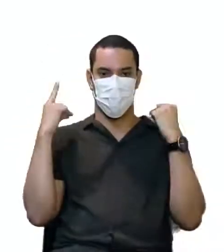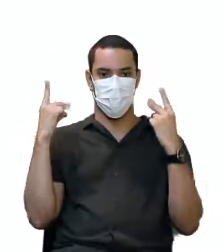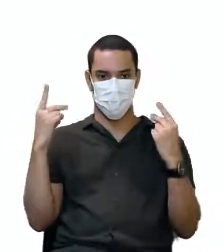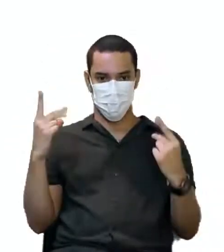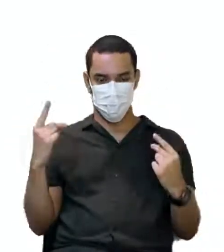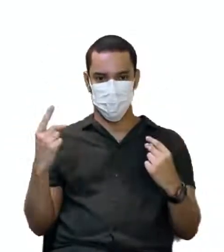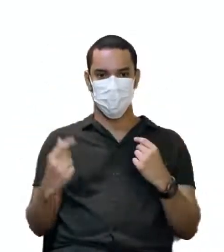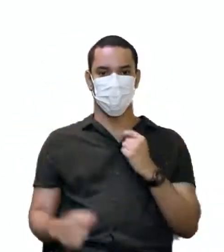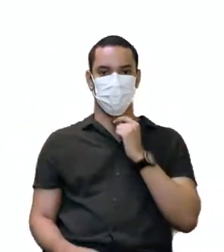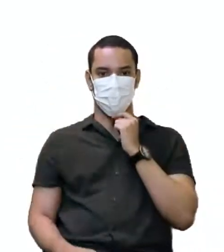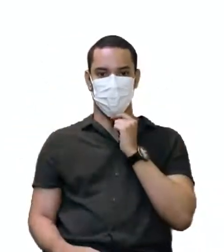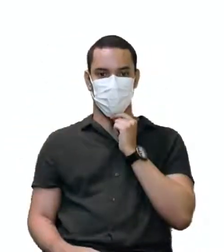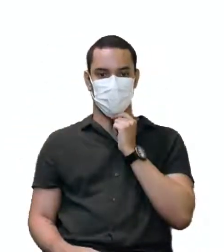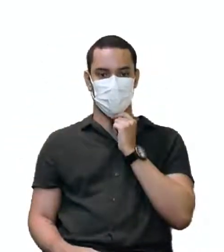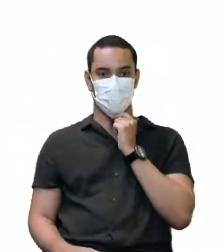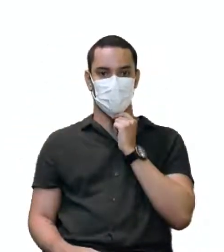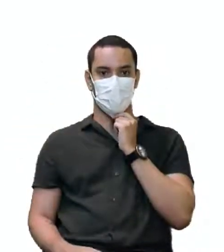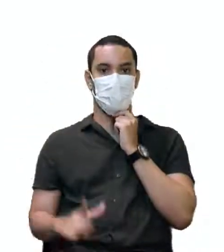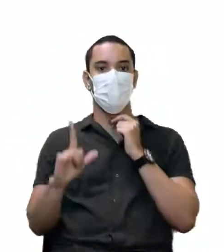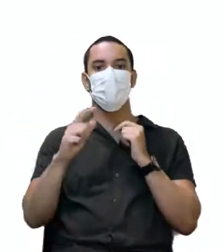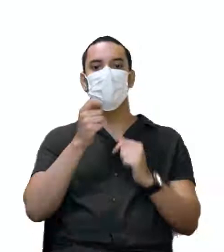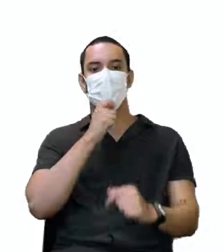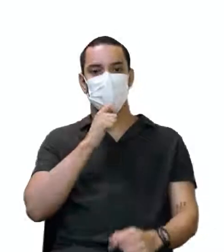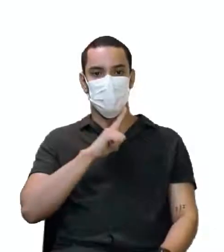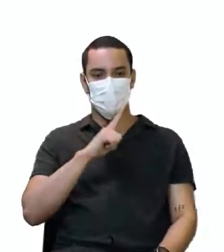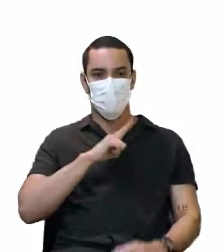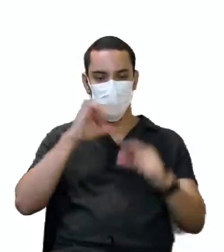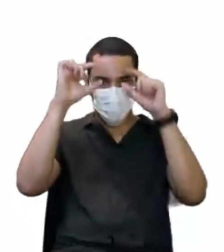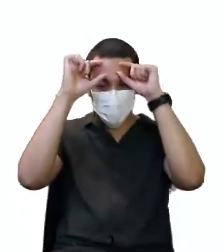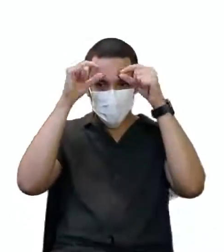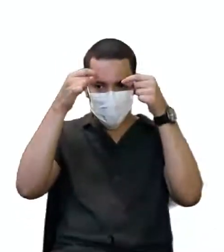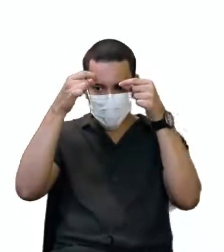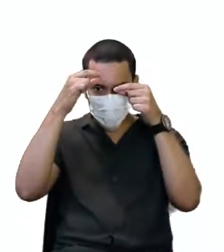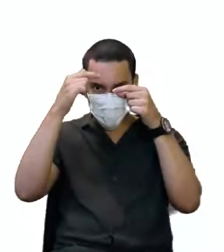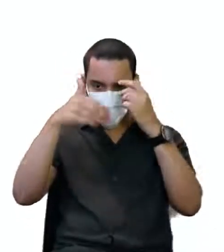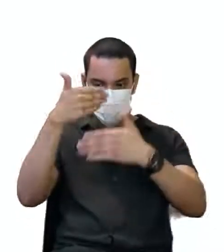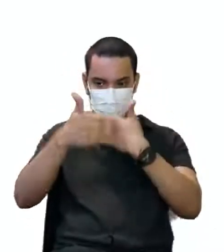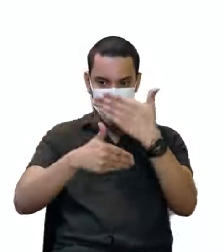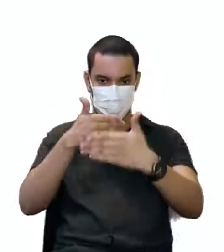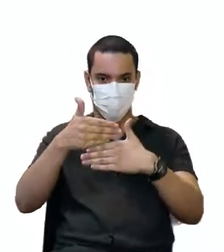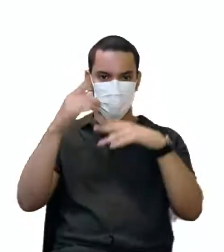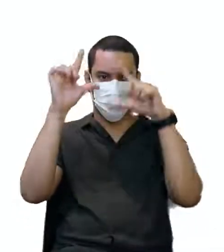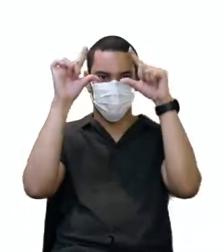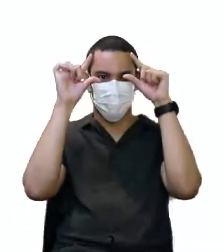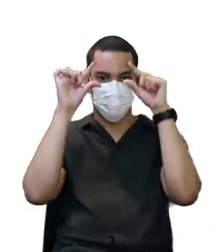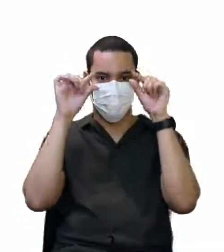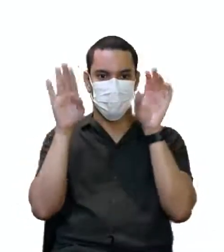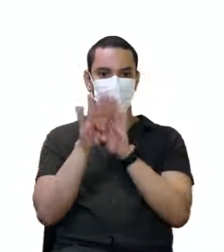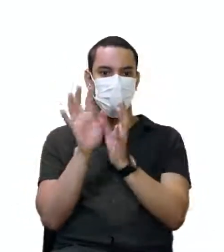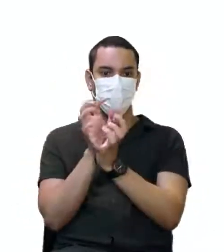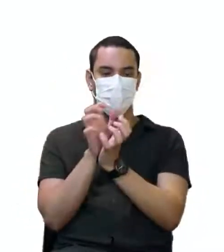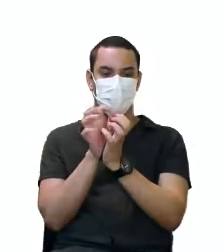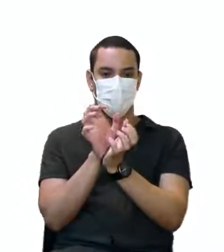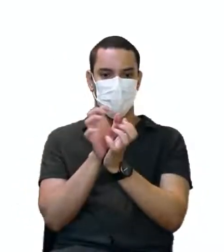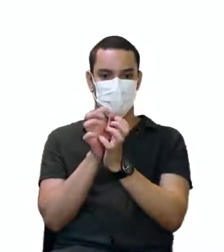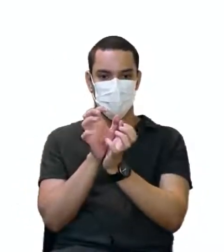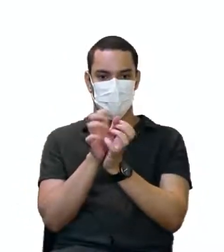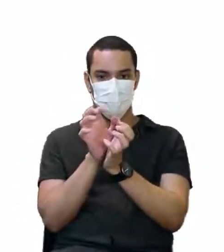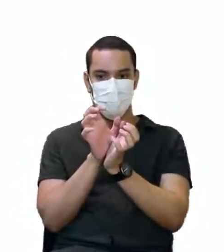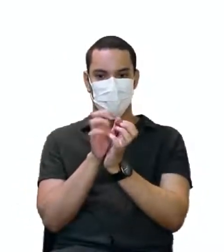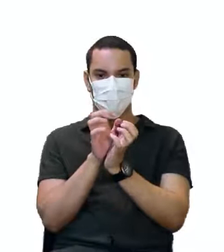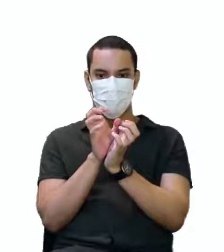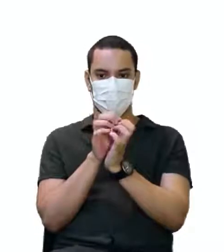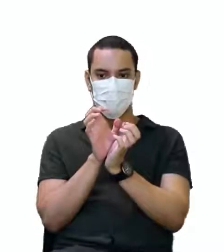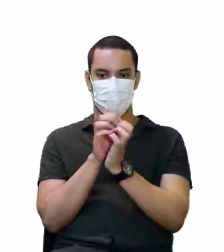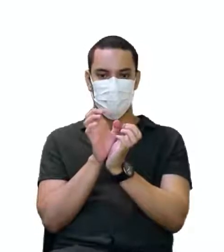A região ainda tem uma saliência, tem, mas ela vai regredindo. A dentição protuberante, né? A